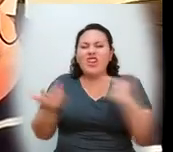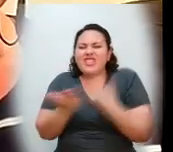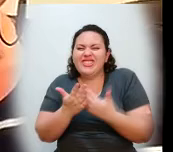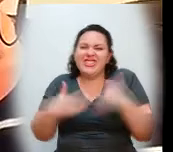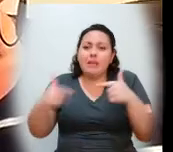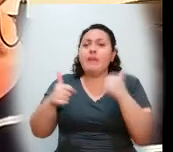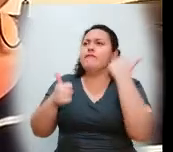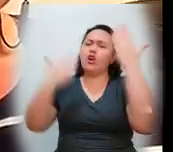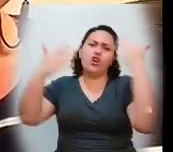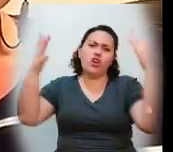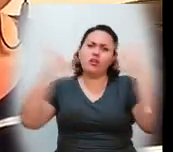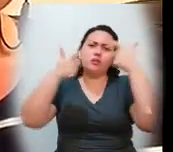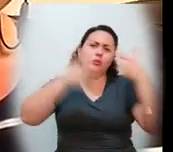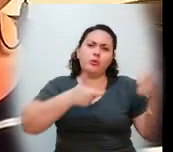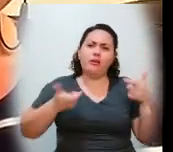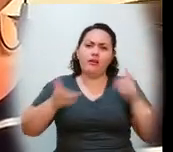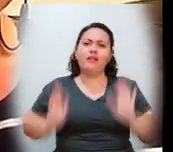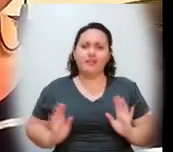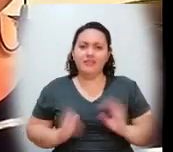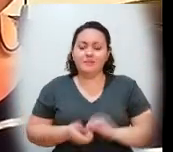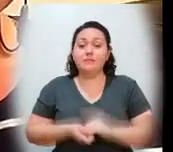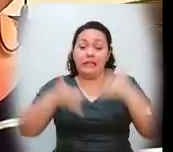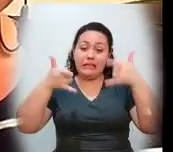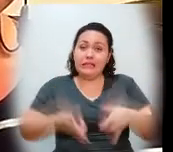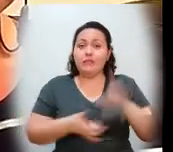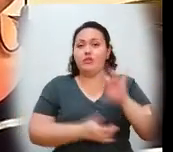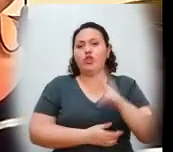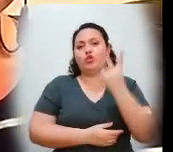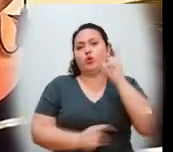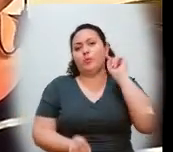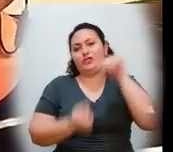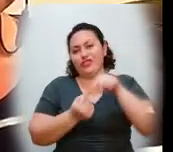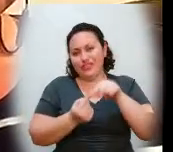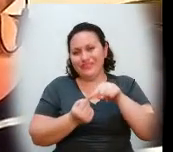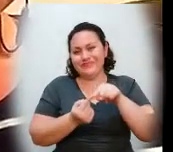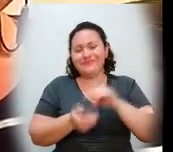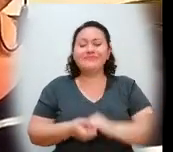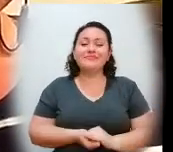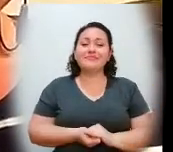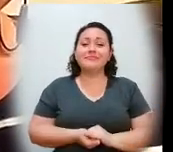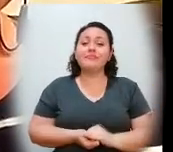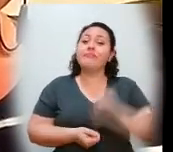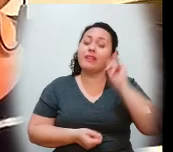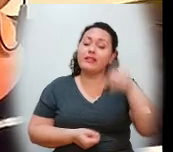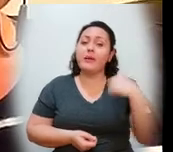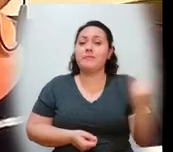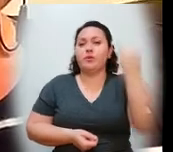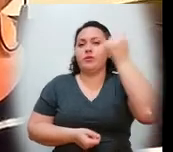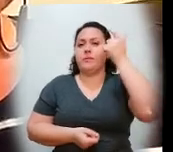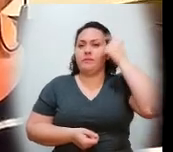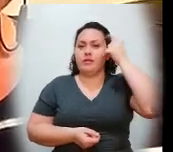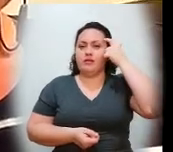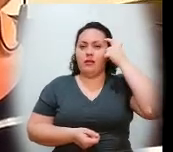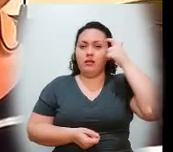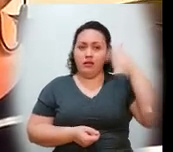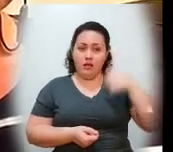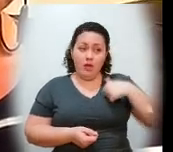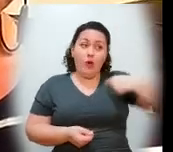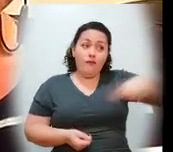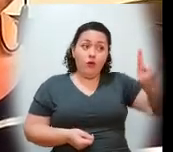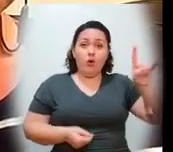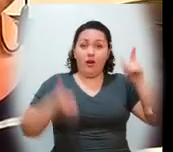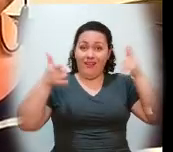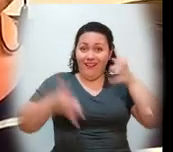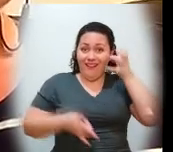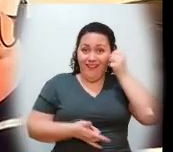uhum, Então, e, e isso também que é importante é tentar ir para a cama quando realmente estiver com